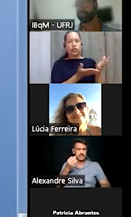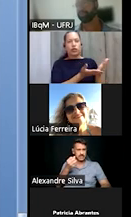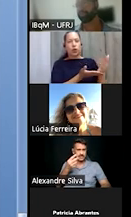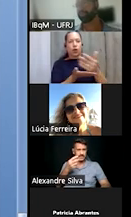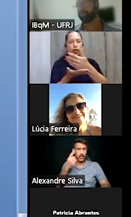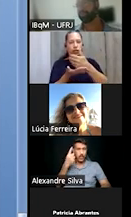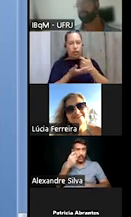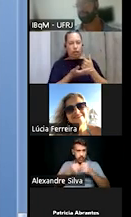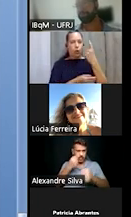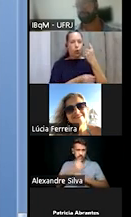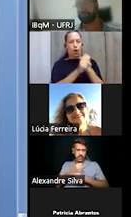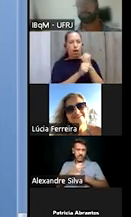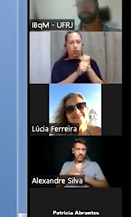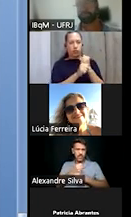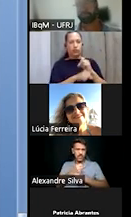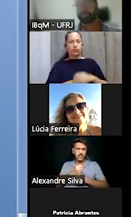ano.